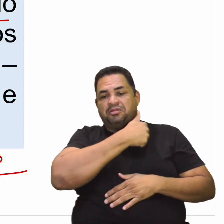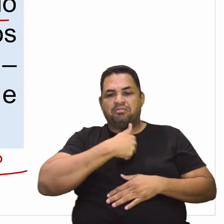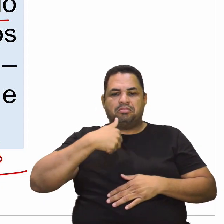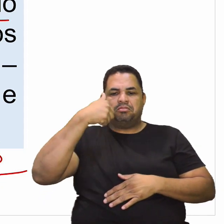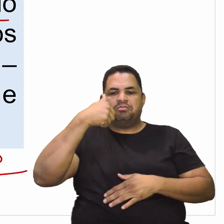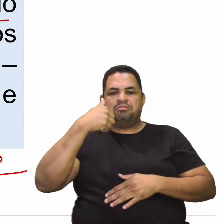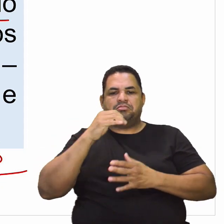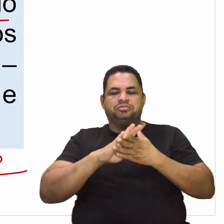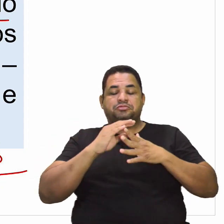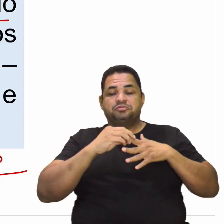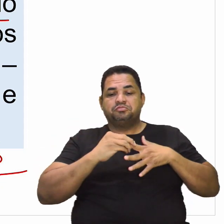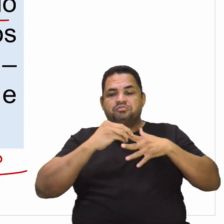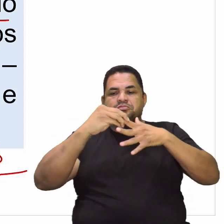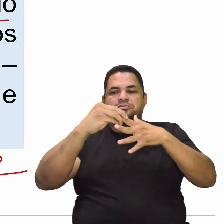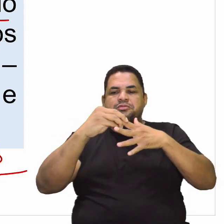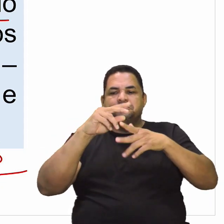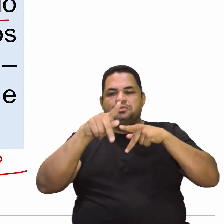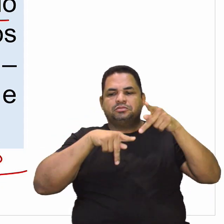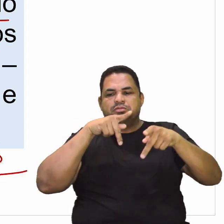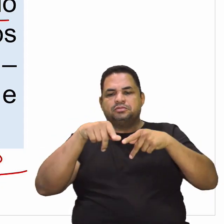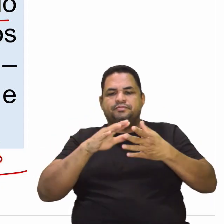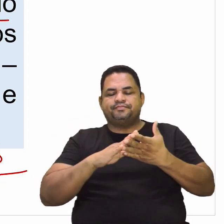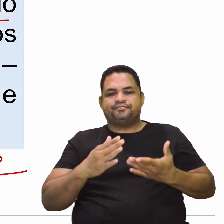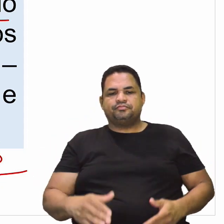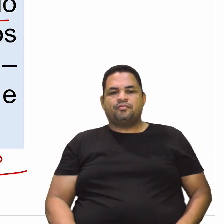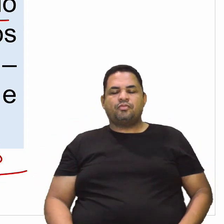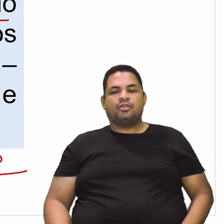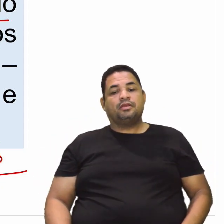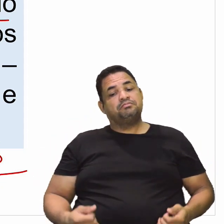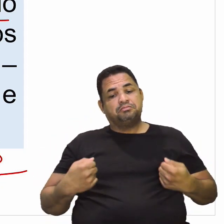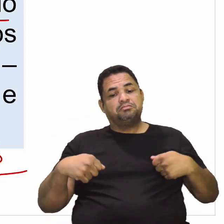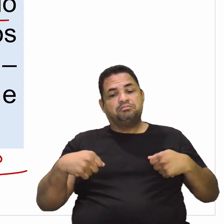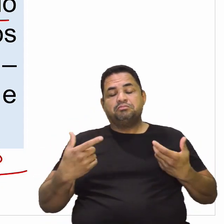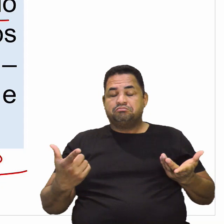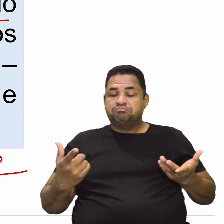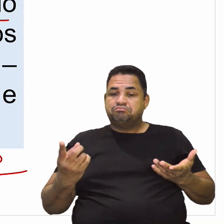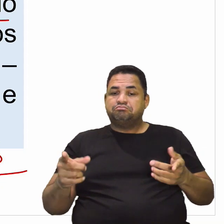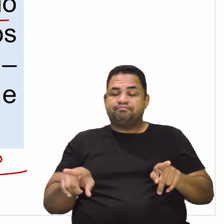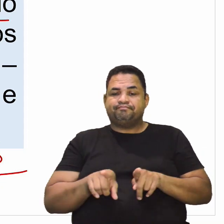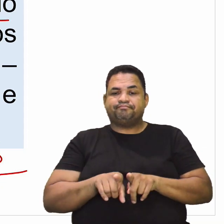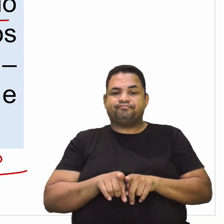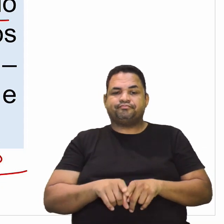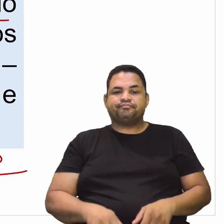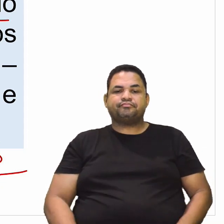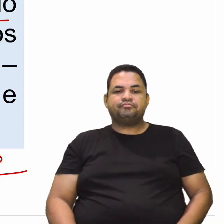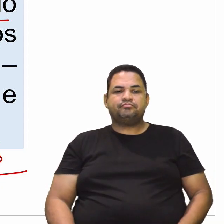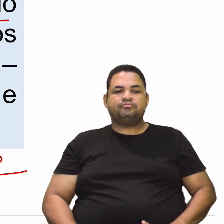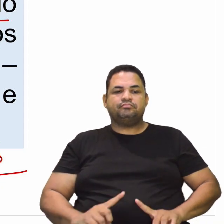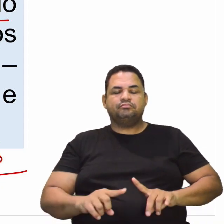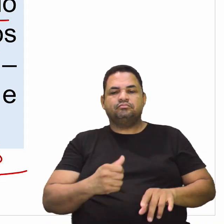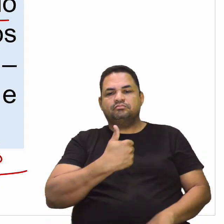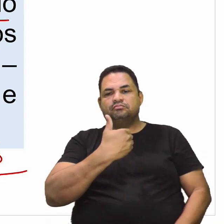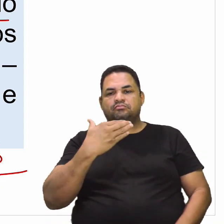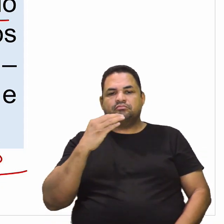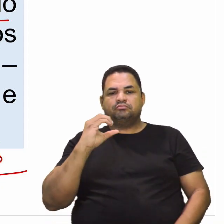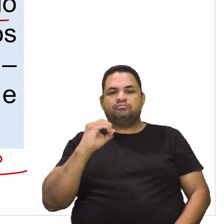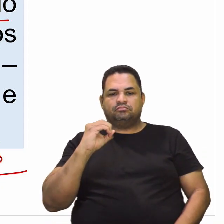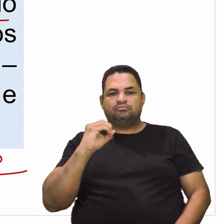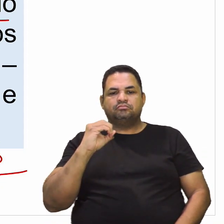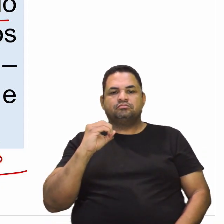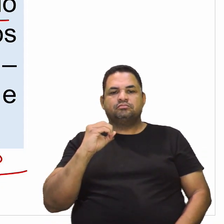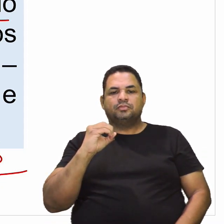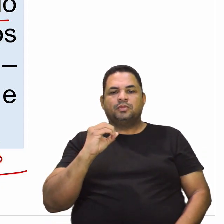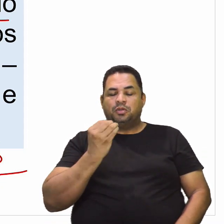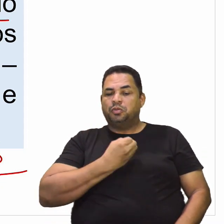mais destacáveis nessa relação. Possa ser que sim. Mas olha só, mas 10 já é um número bem